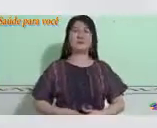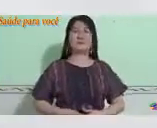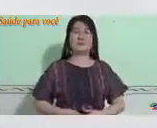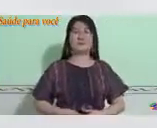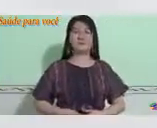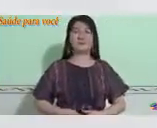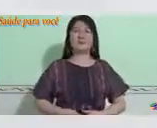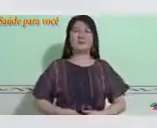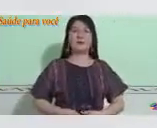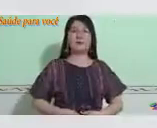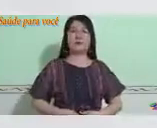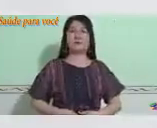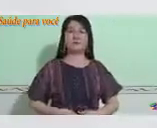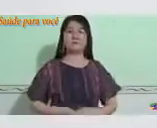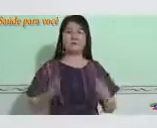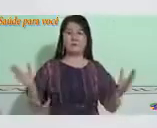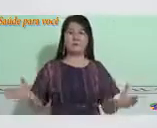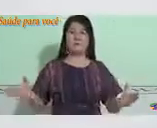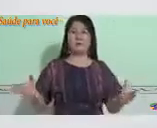NASCIDOSLACTANTES 0 a 6 NSS